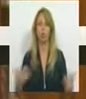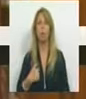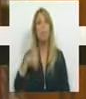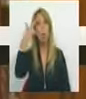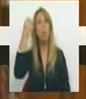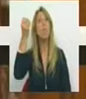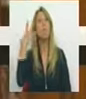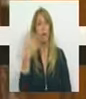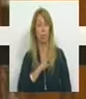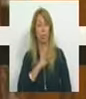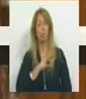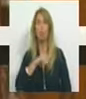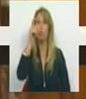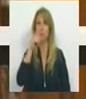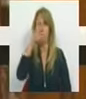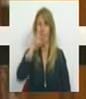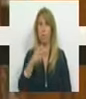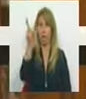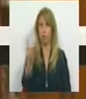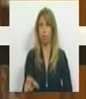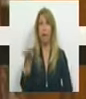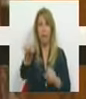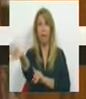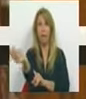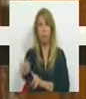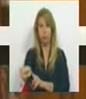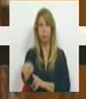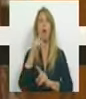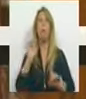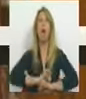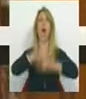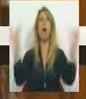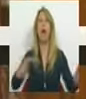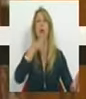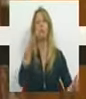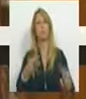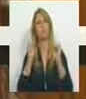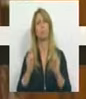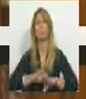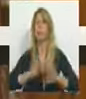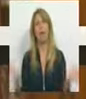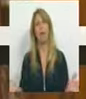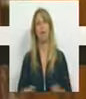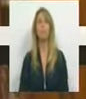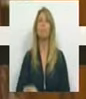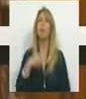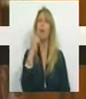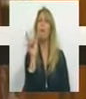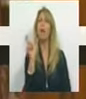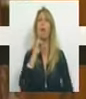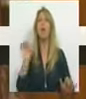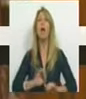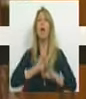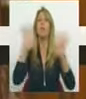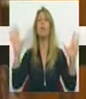para esclarecer nada. Utilizou aqui a palavra transparência. Ó, Sr. Ministro, a Sra. Deputada Cecília Meireles fez-me